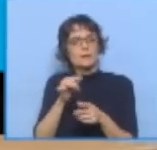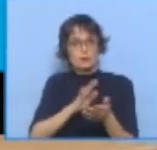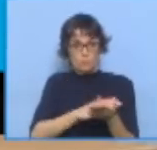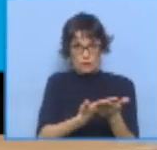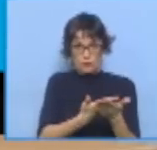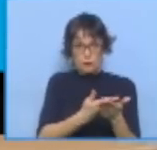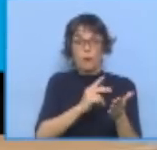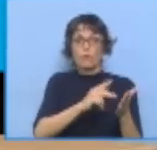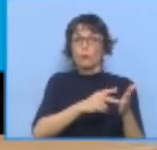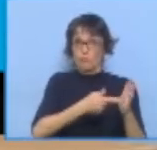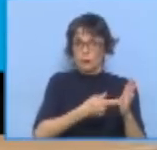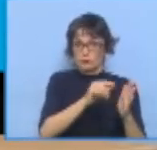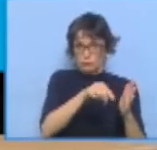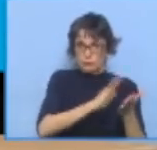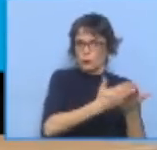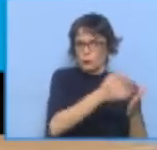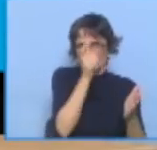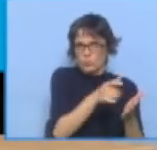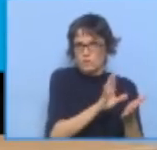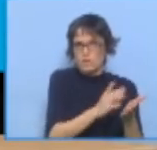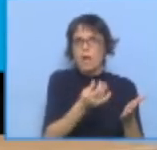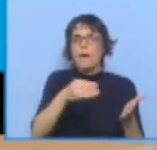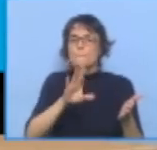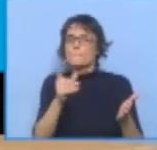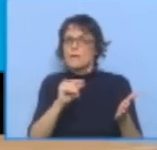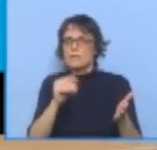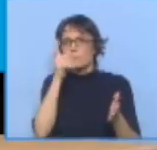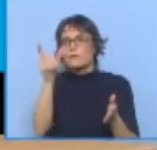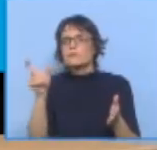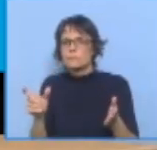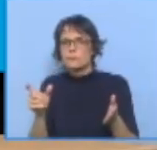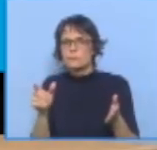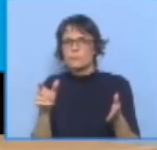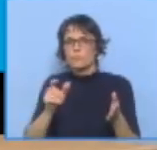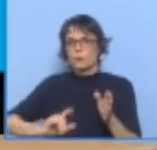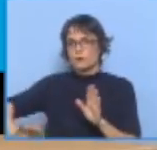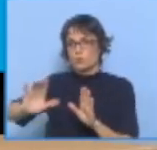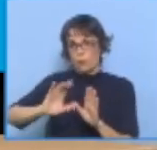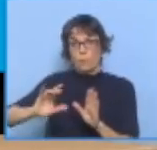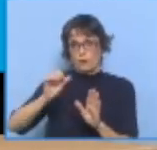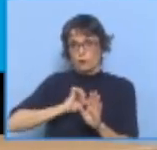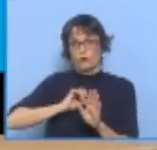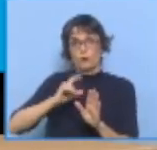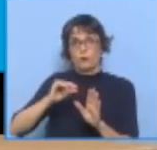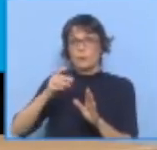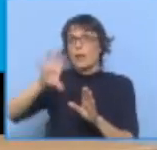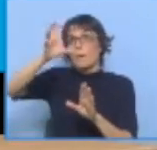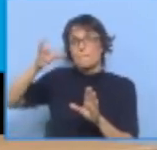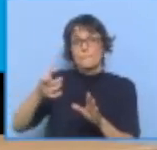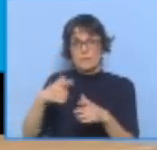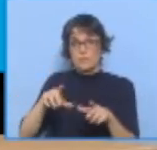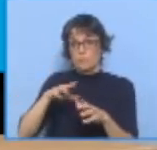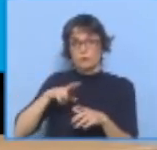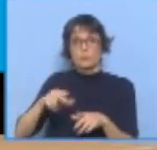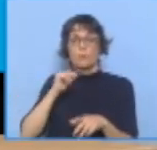conjunto de especialistas, mas podemos dizer de todos aqueles que no nosso país e nos países lusófonos, não é, queiram